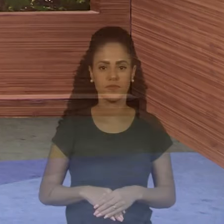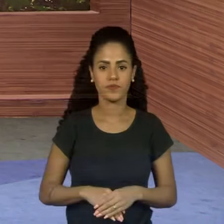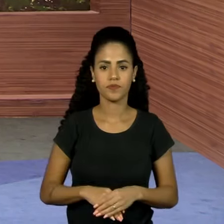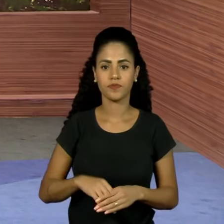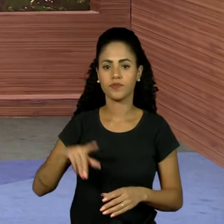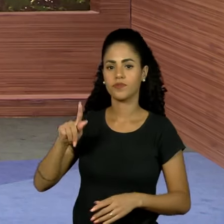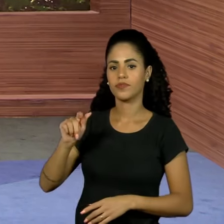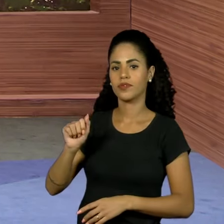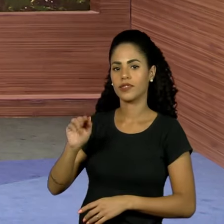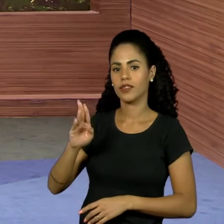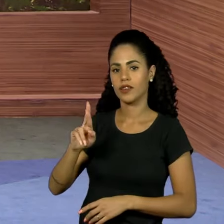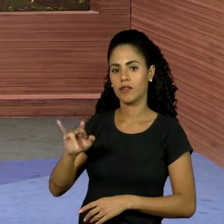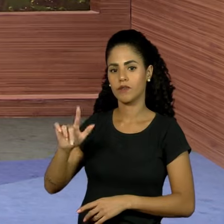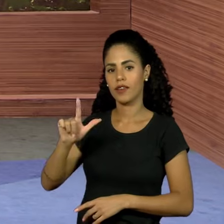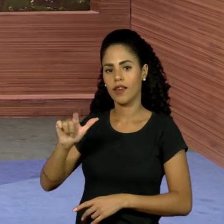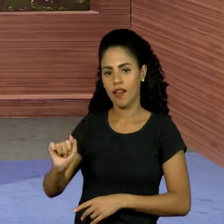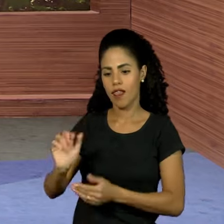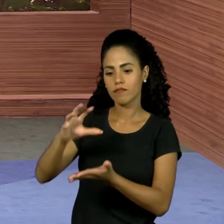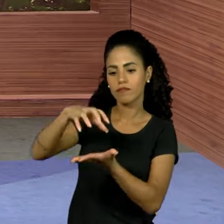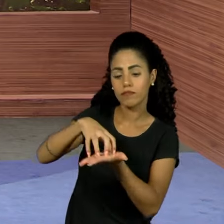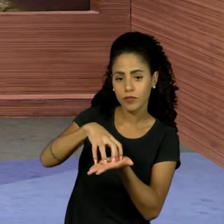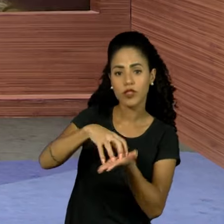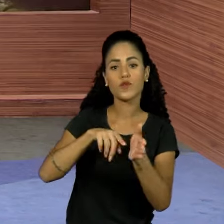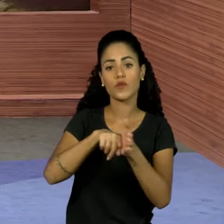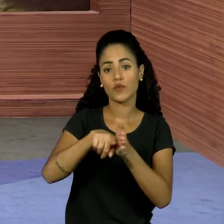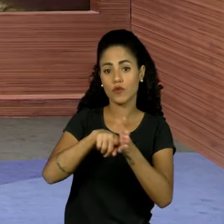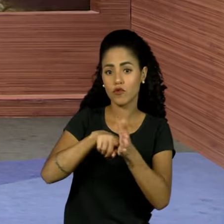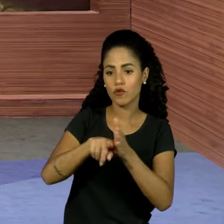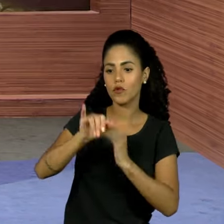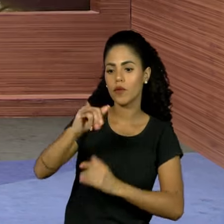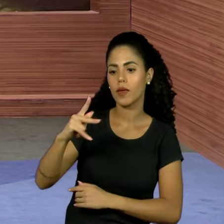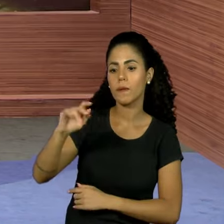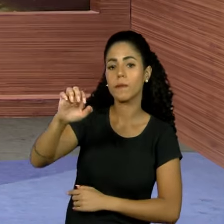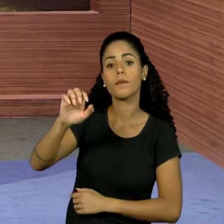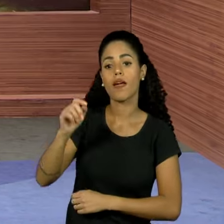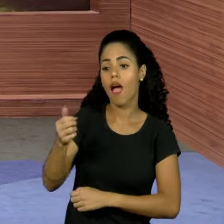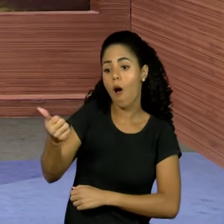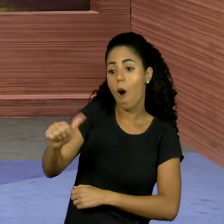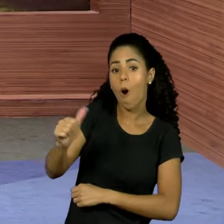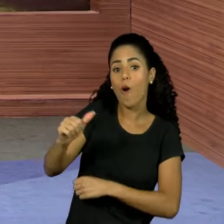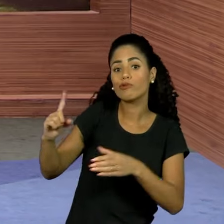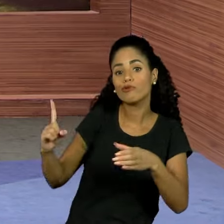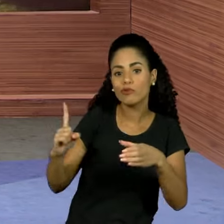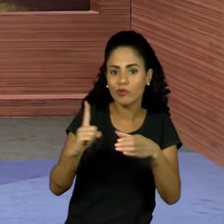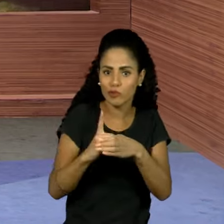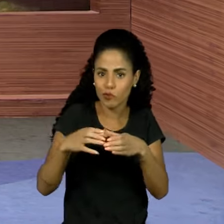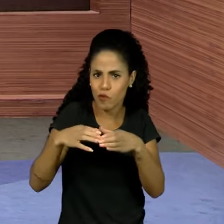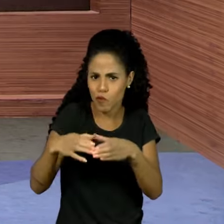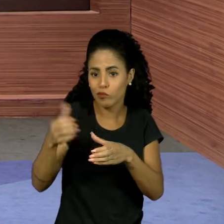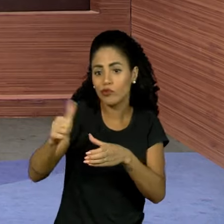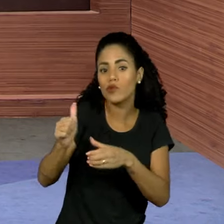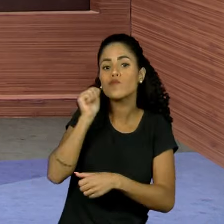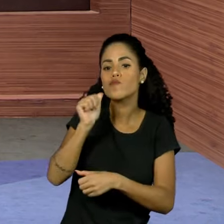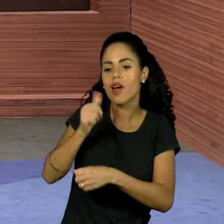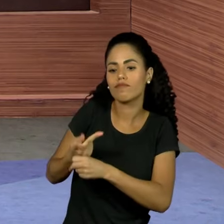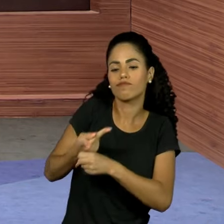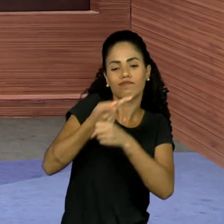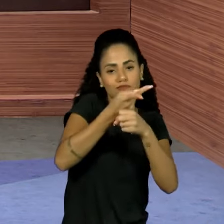Gabriela Rezende, do Instituto de Pesquisas Ecológicas, foi uma das 11 cientistas do mundo que recebeu o prêmio